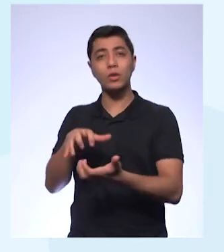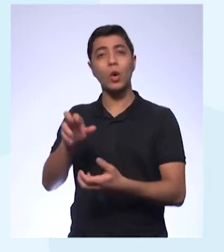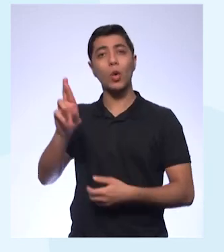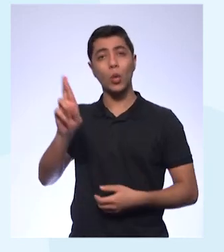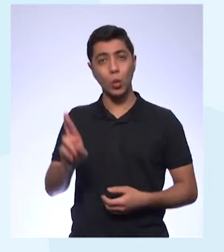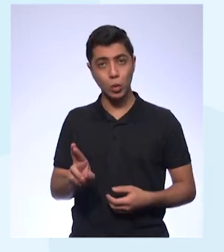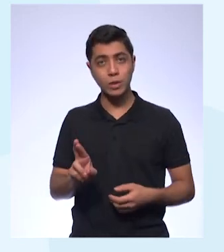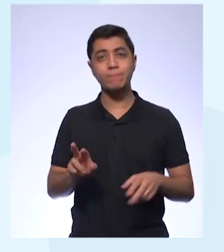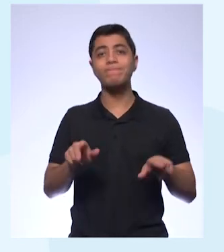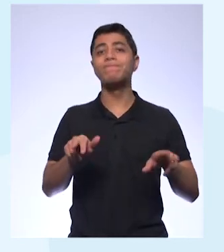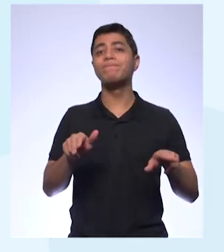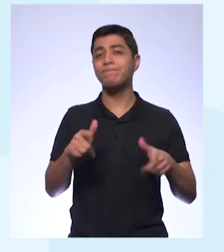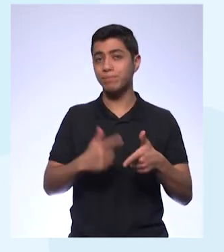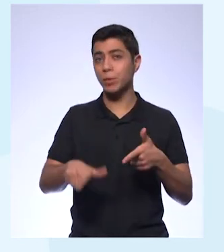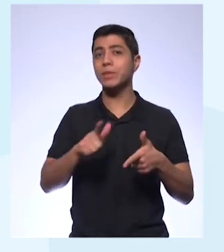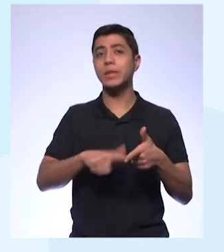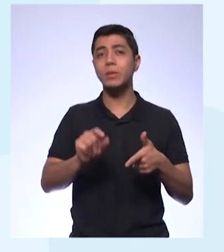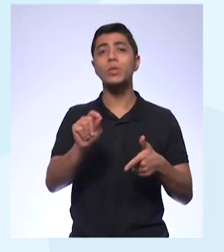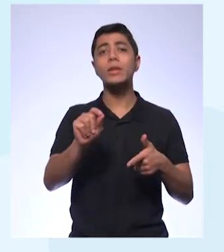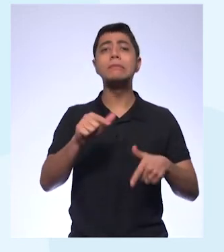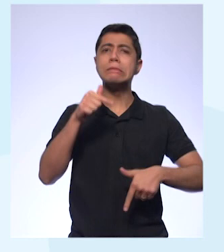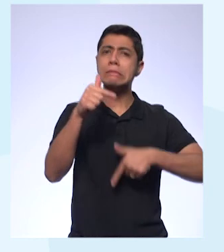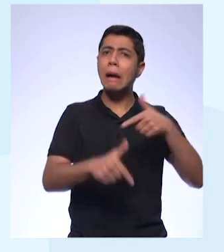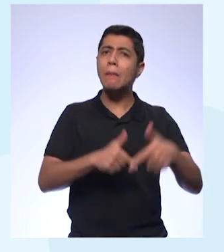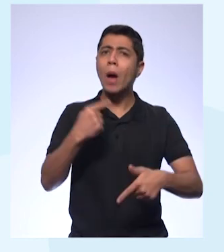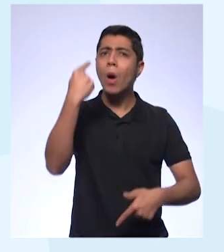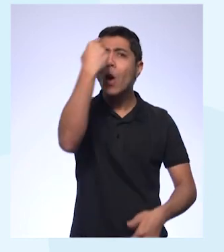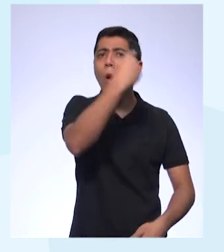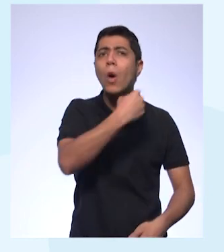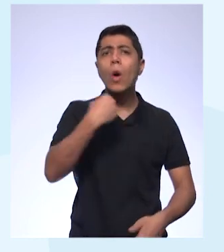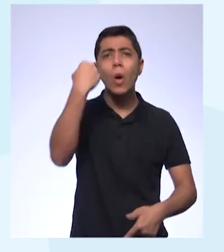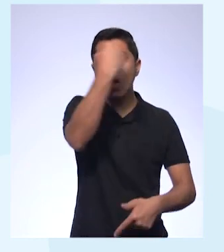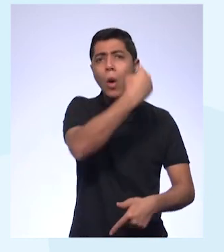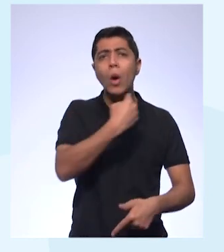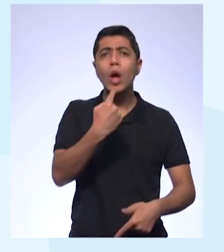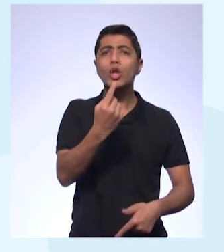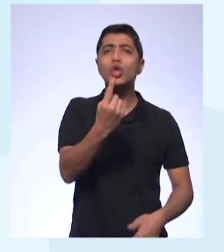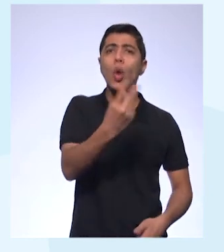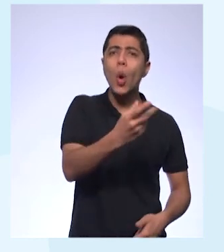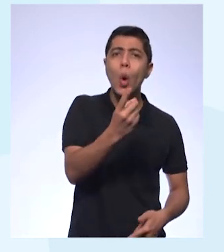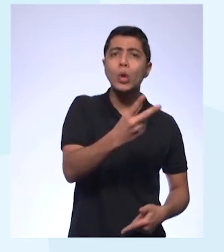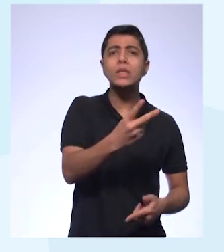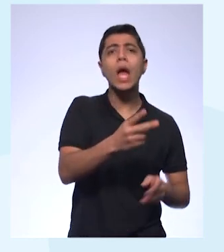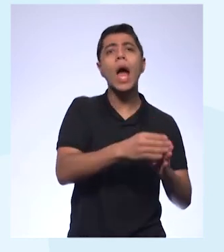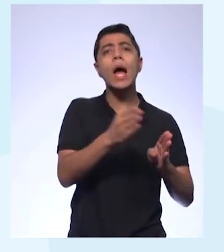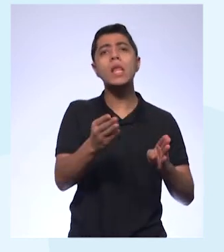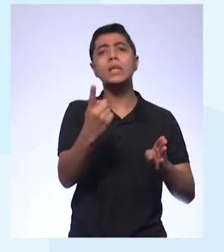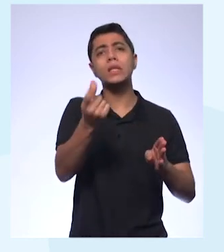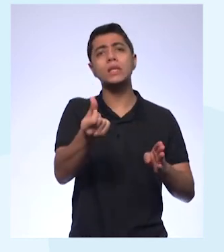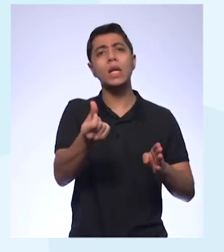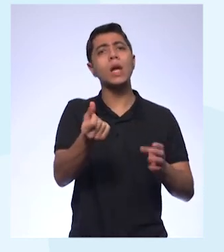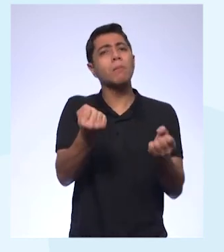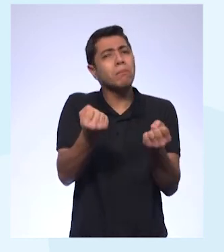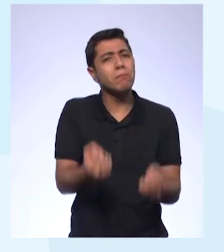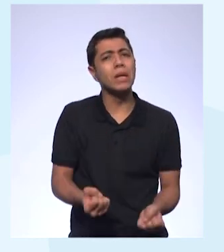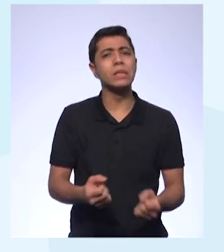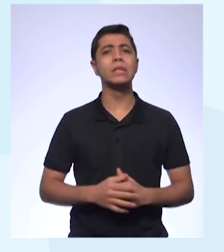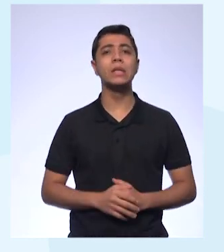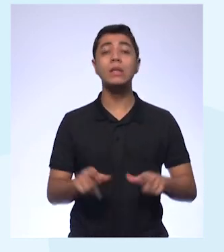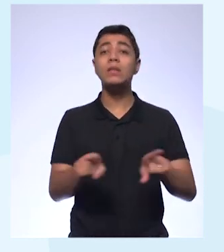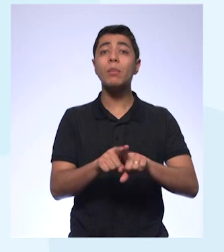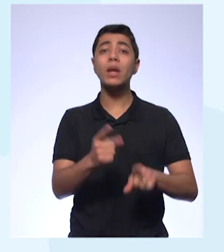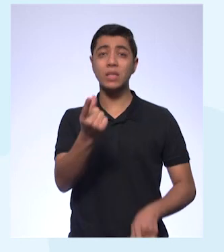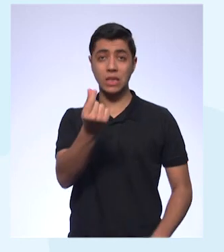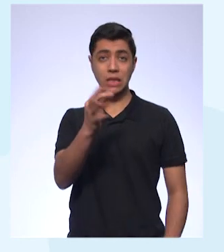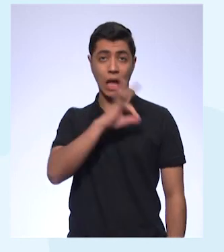Jornada excessiva de trabalho, de 12 a 16 horas por dia, salários baixíssimos, tanto que nas famílias,